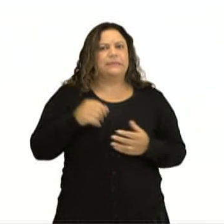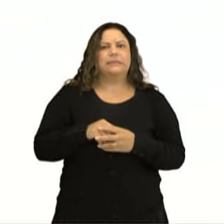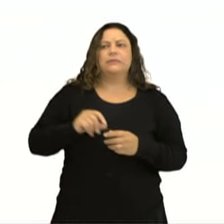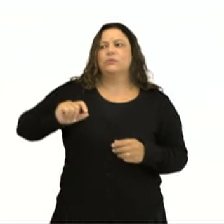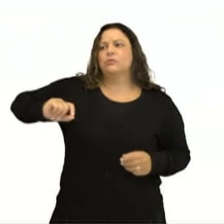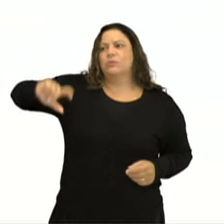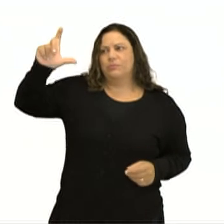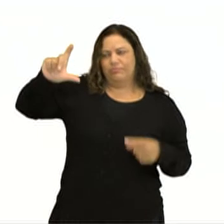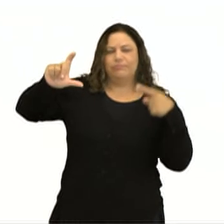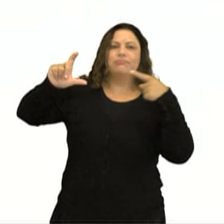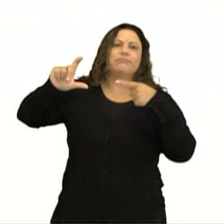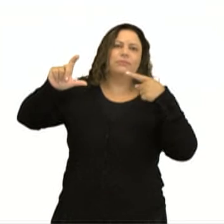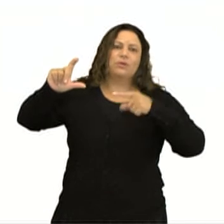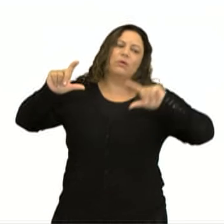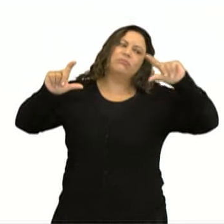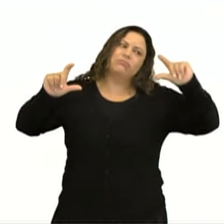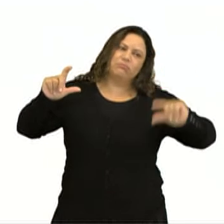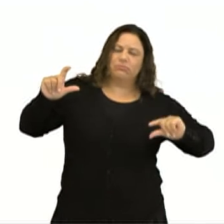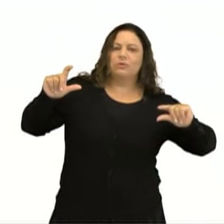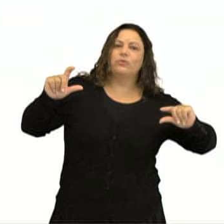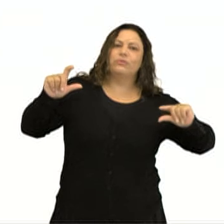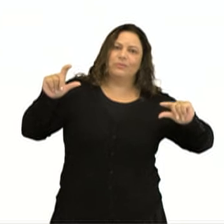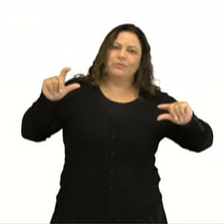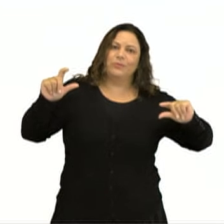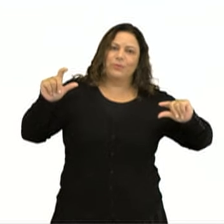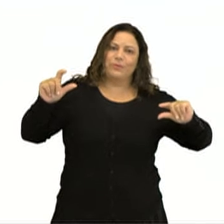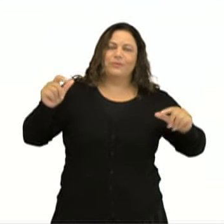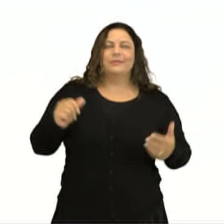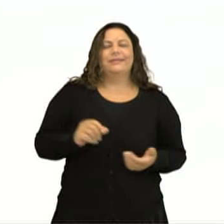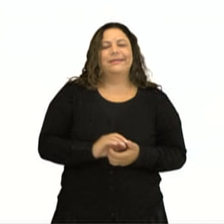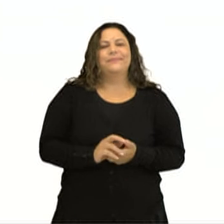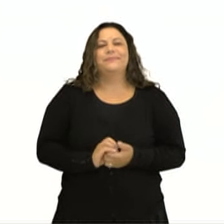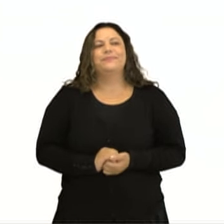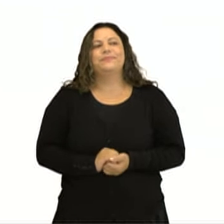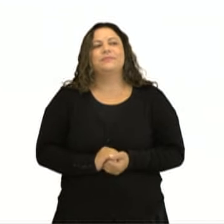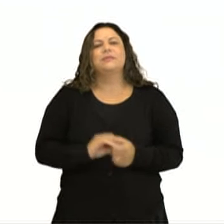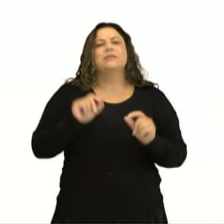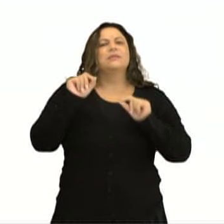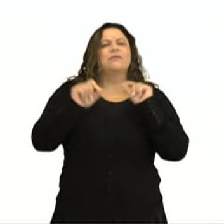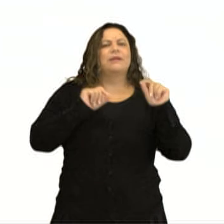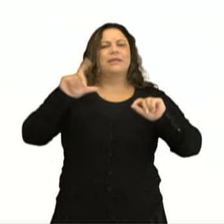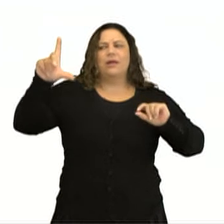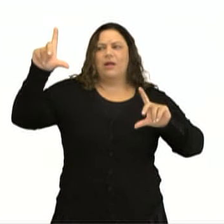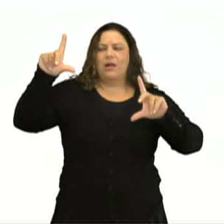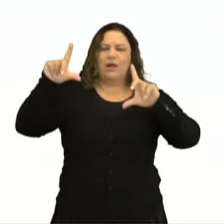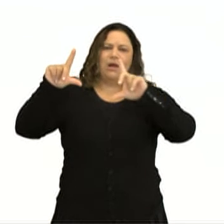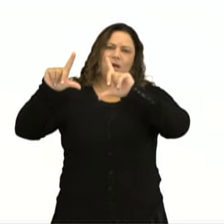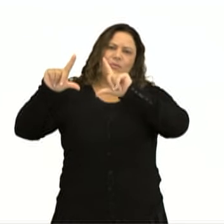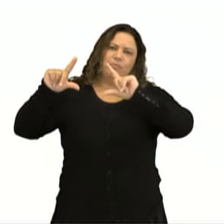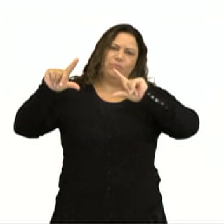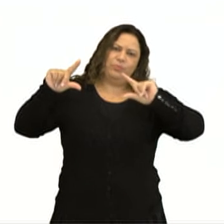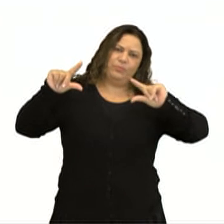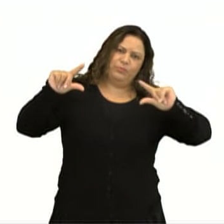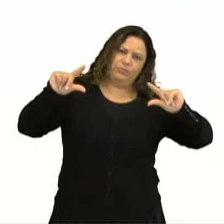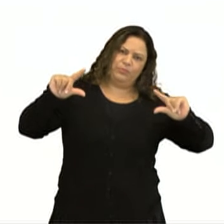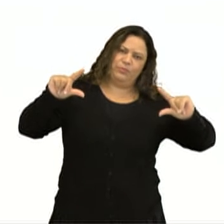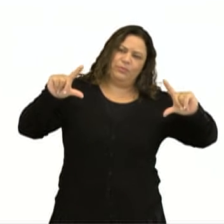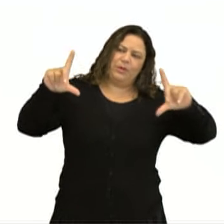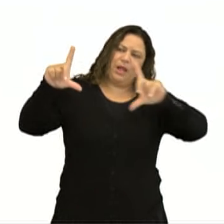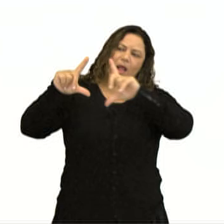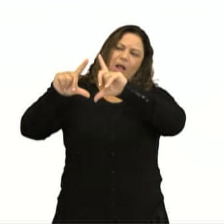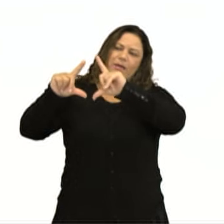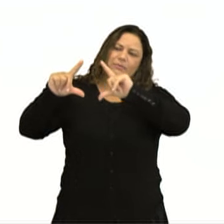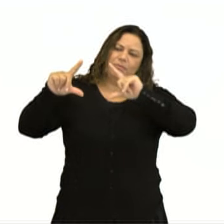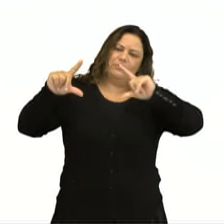energia, grande temperatura, o outro tem pouca energia, pouca temperatura. Vai saindo energia de um para o outro, que é o calor,